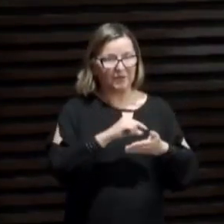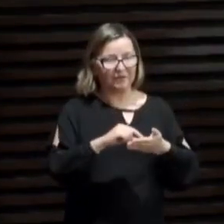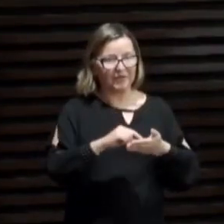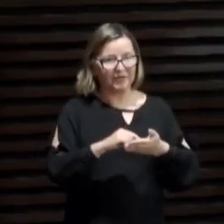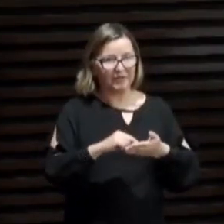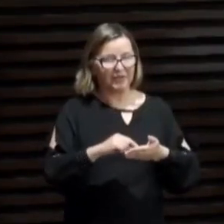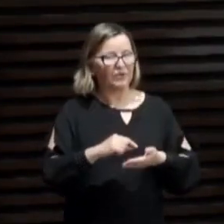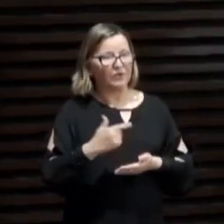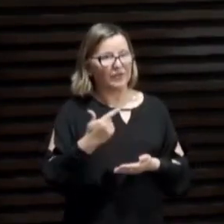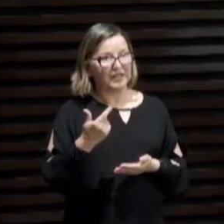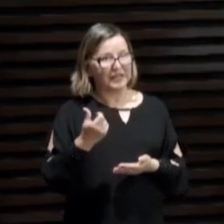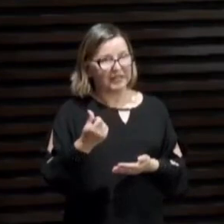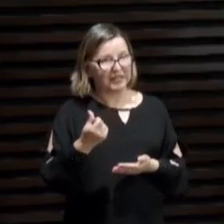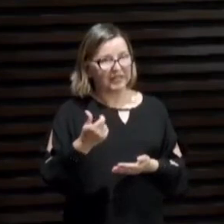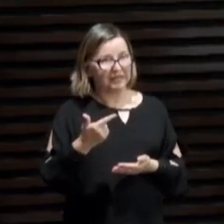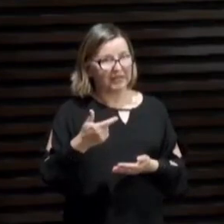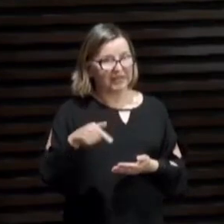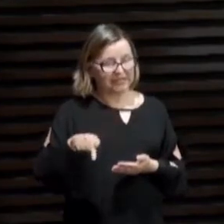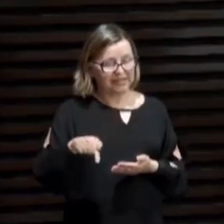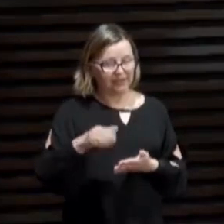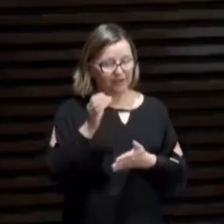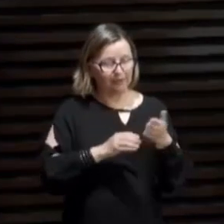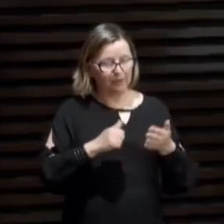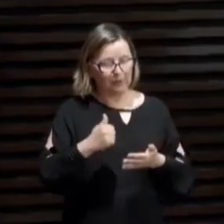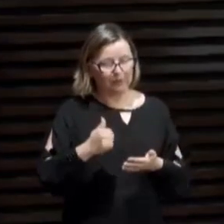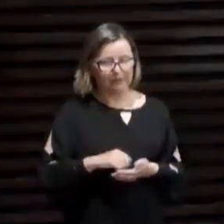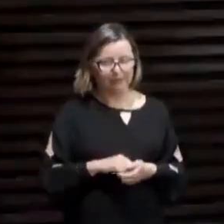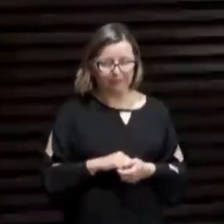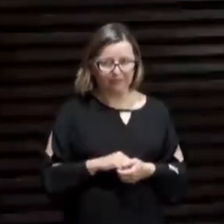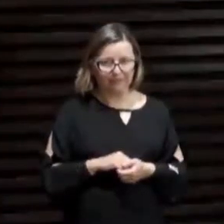e 27 do capítulo 11 ainda.